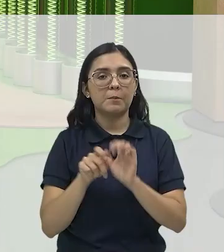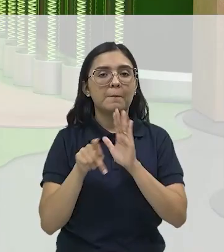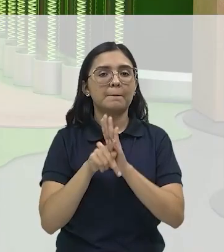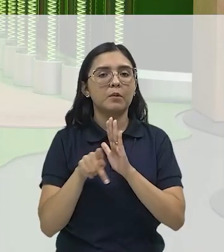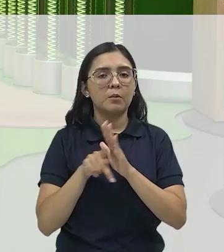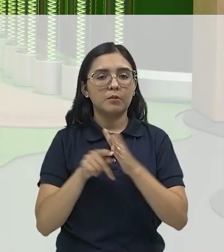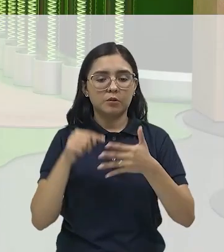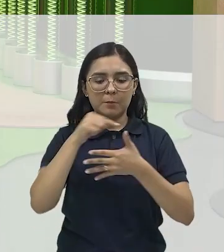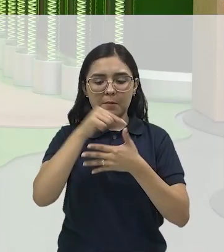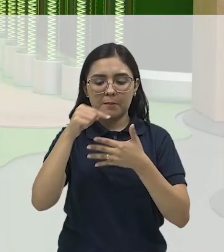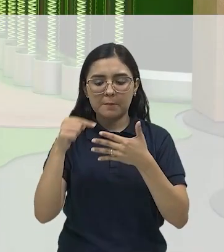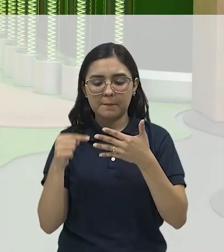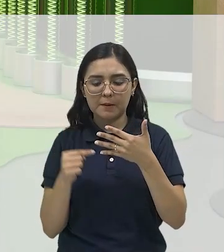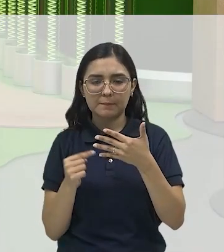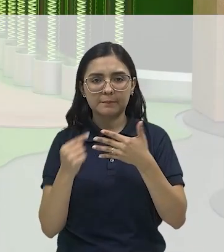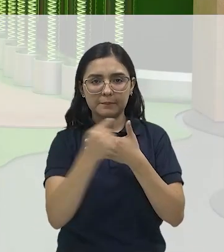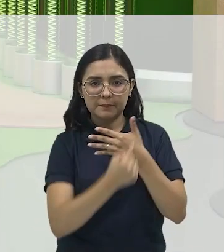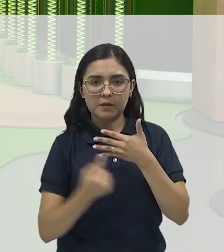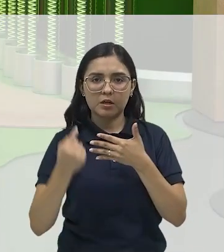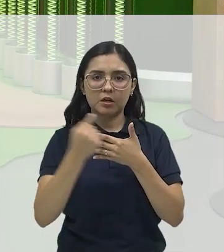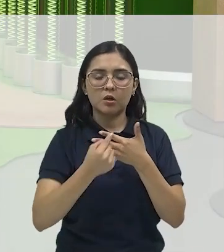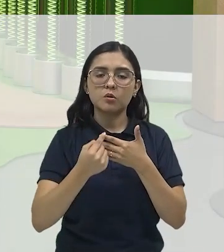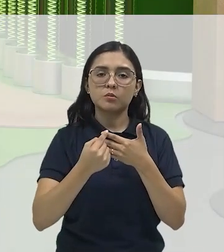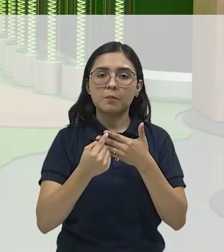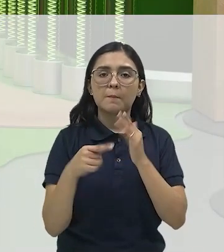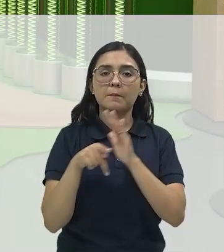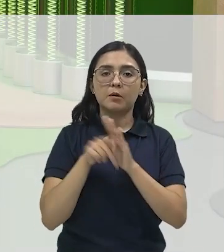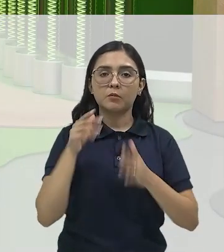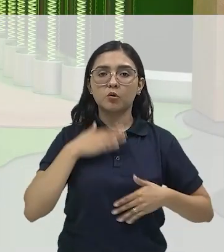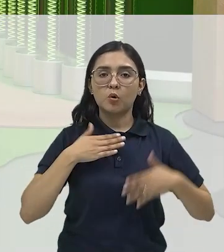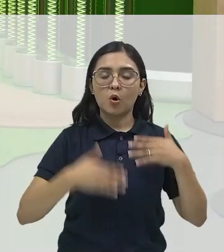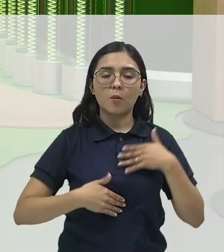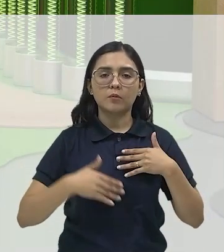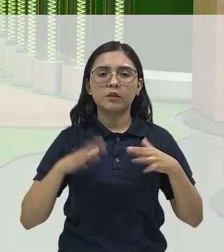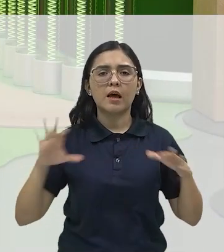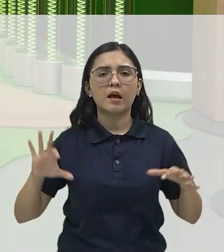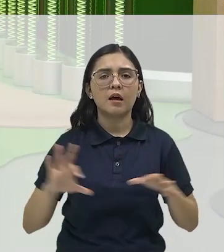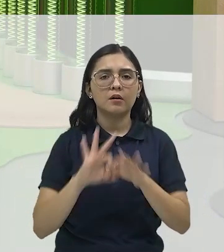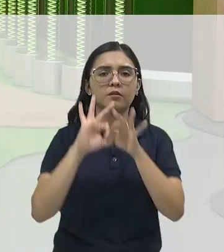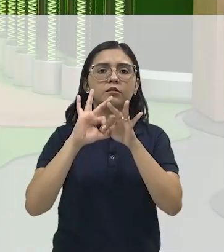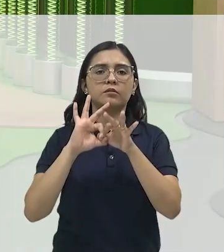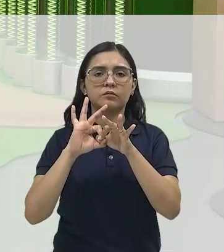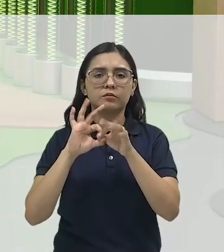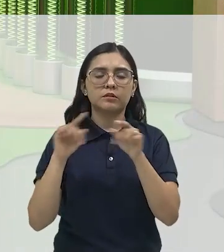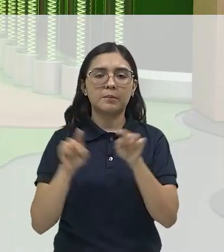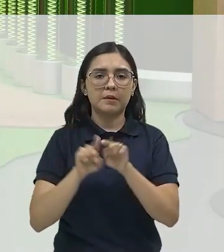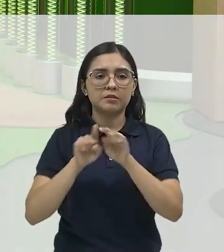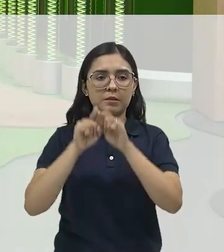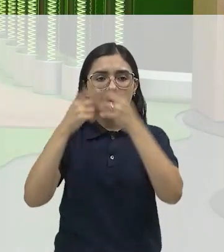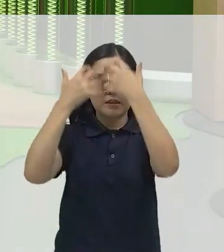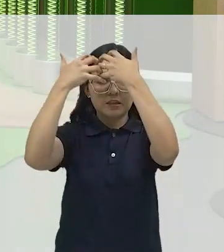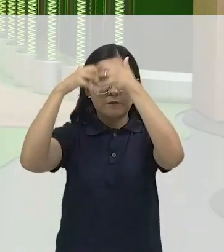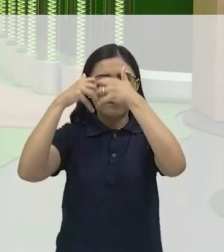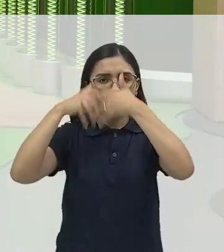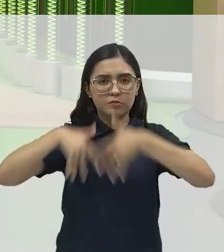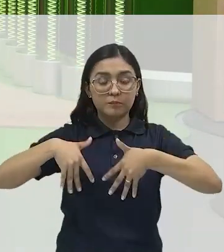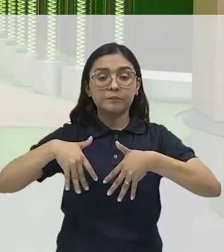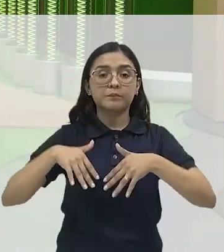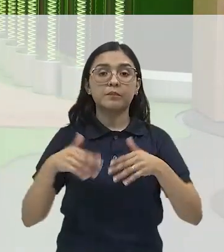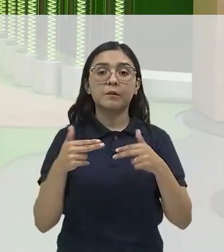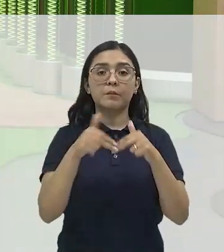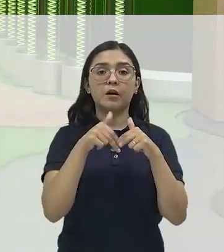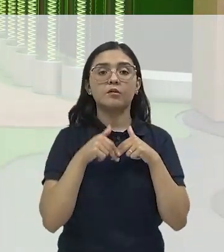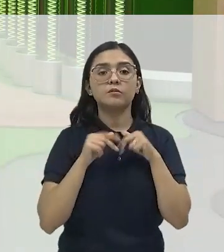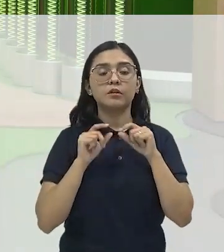endócrino, que é um sistema do nosso corpo que está intimamente ligado com o sistema nervoso, justamente